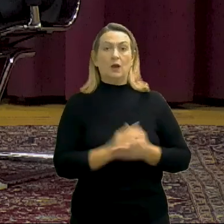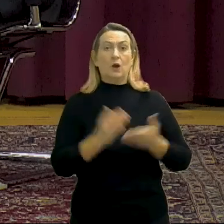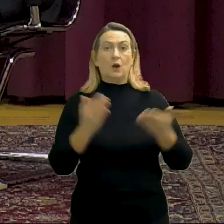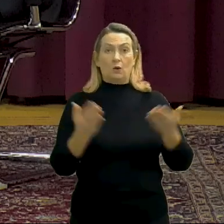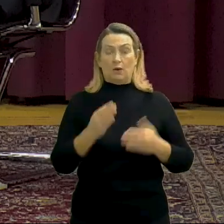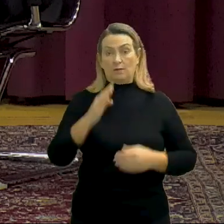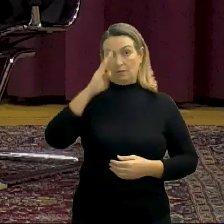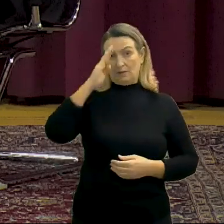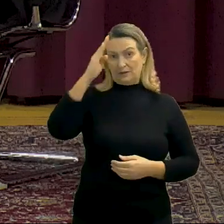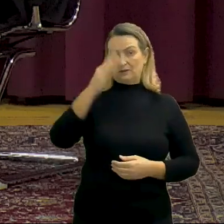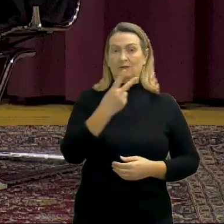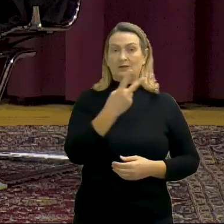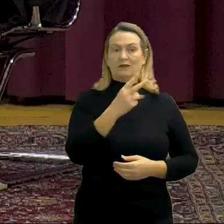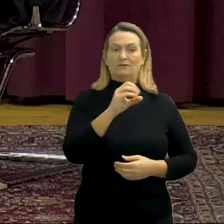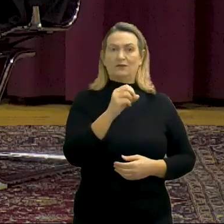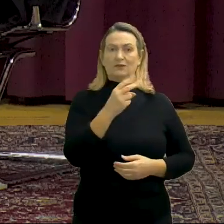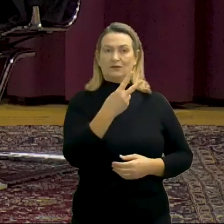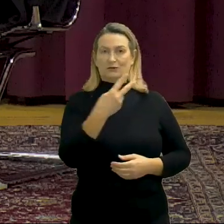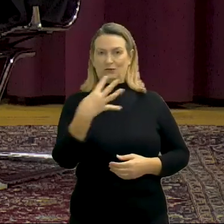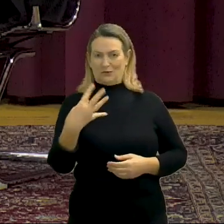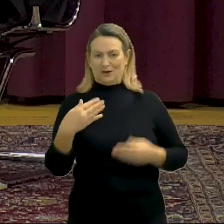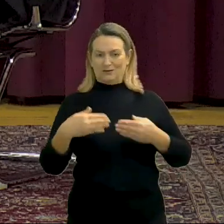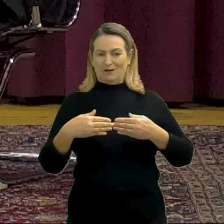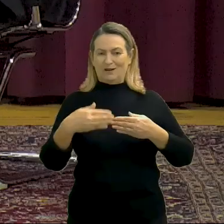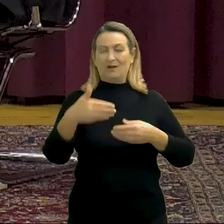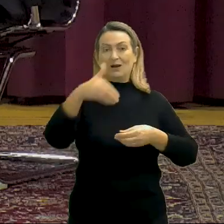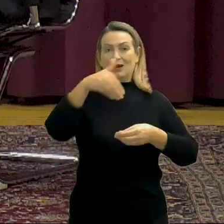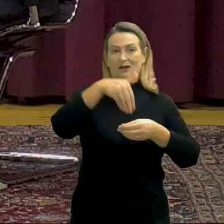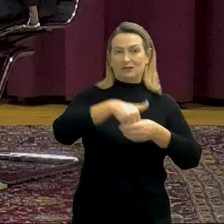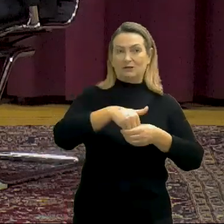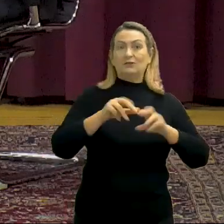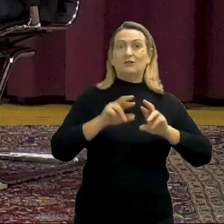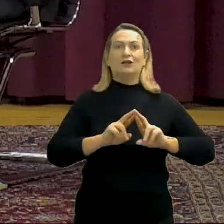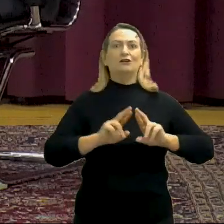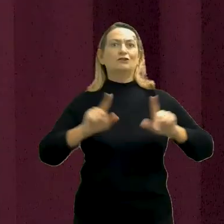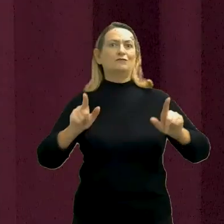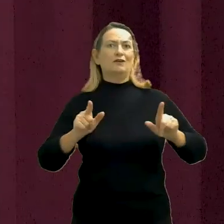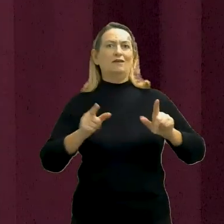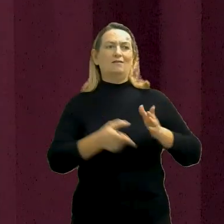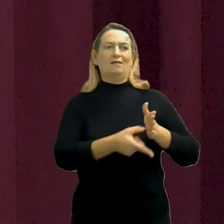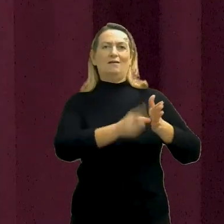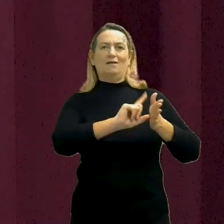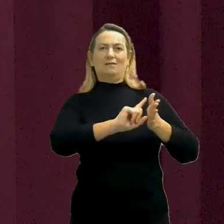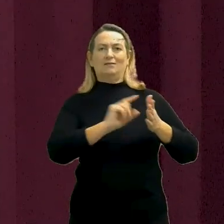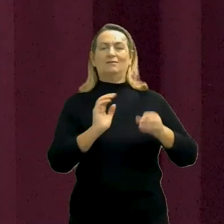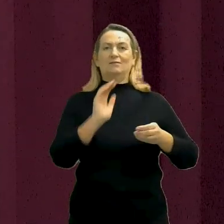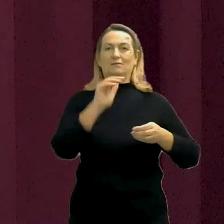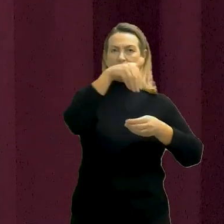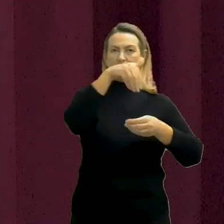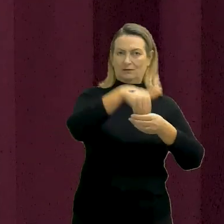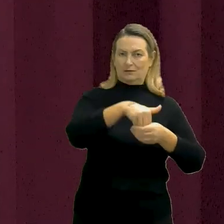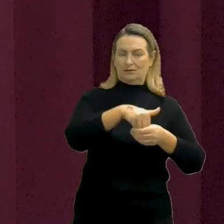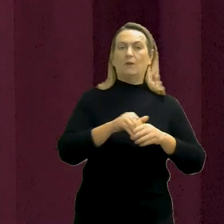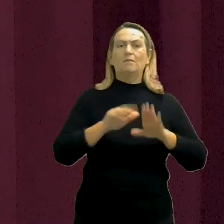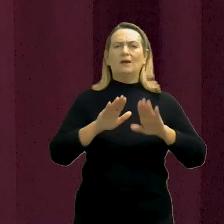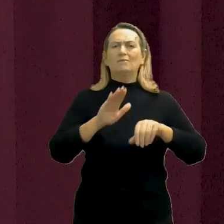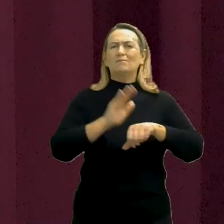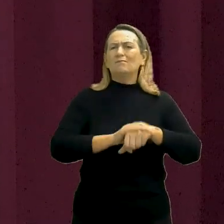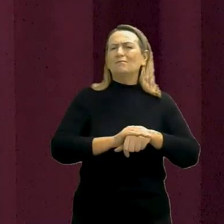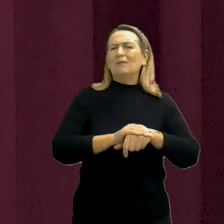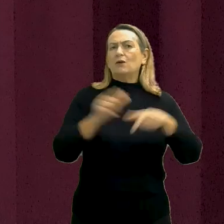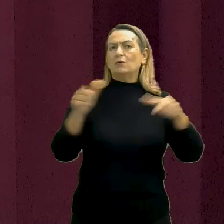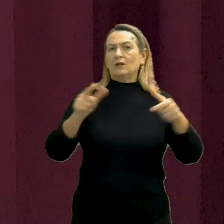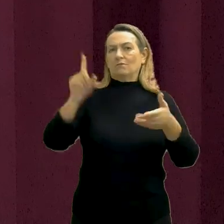2024 pode ser que não seja seja mesma da eleição anterior mas principalmente o que as maiores impugnações são as